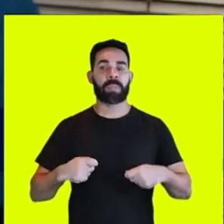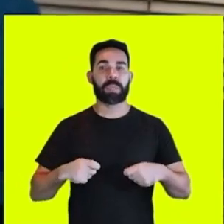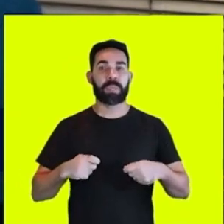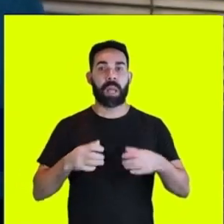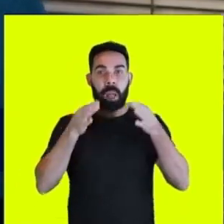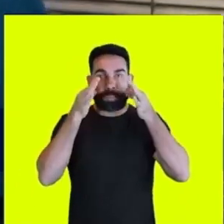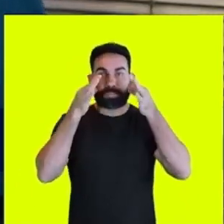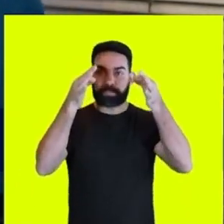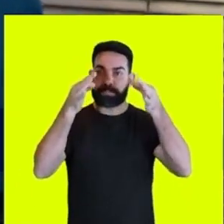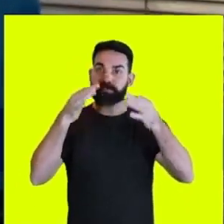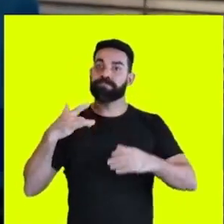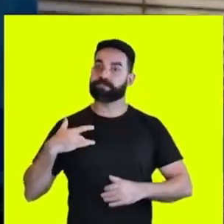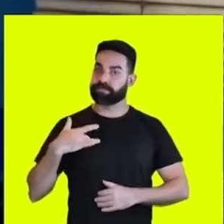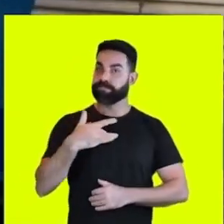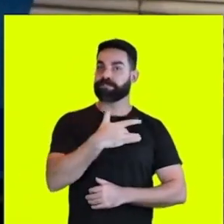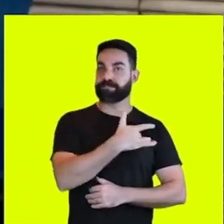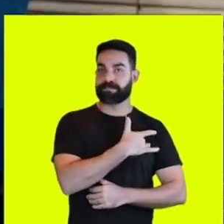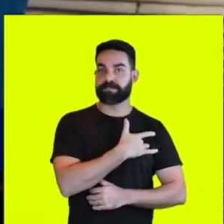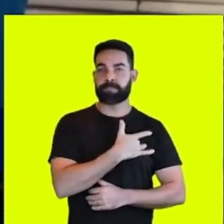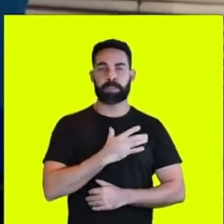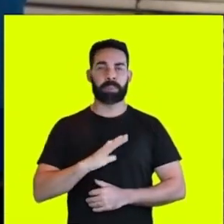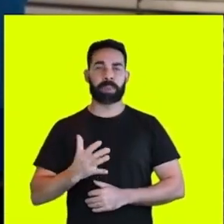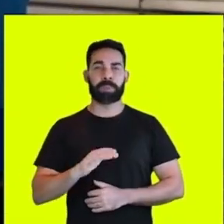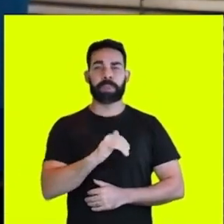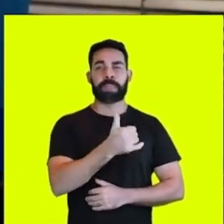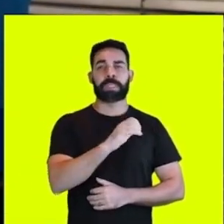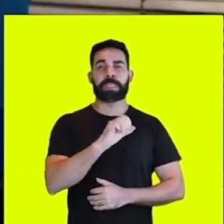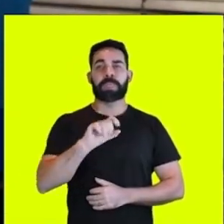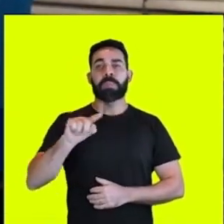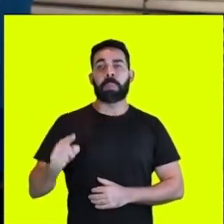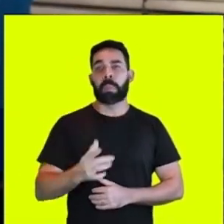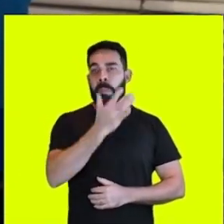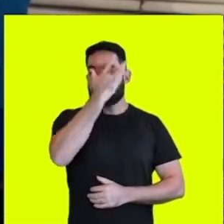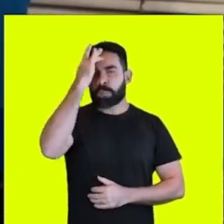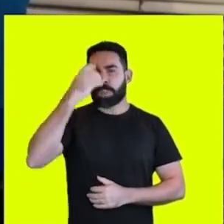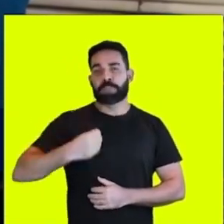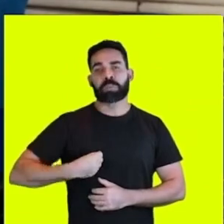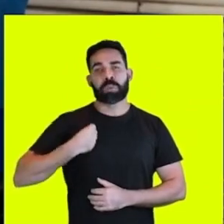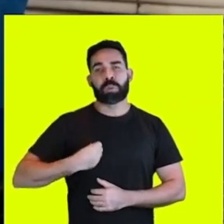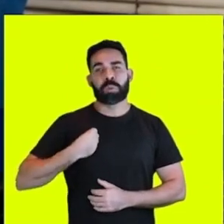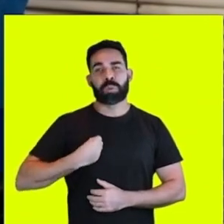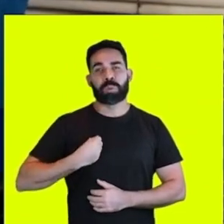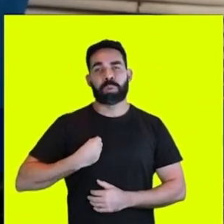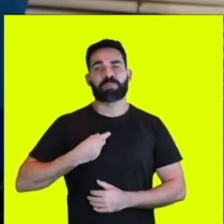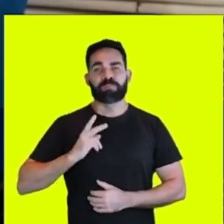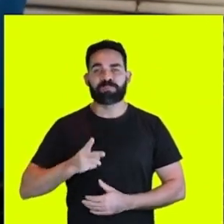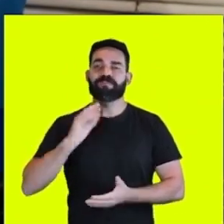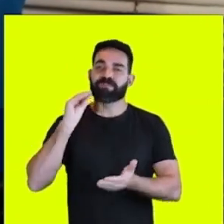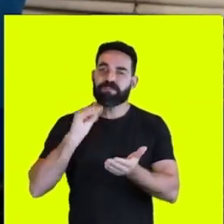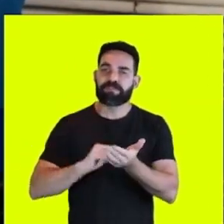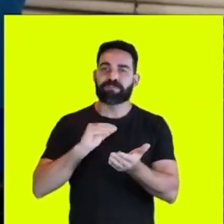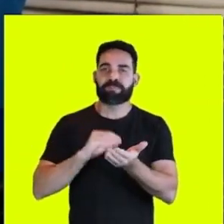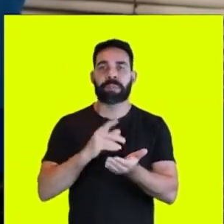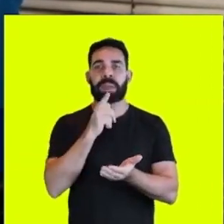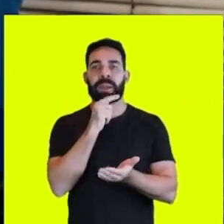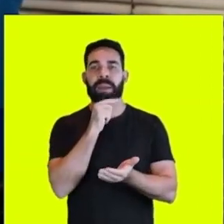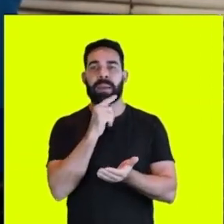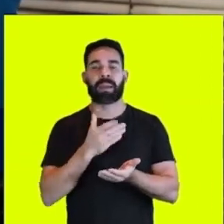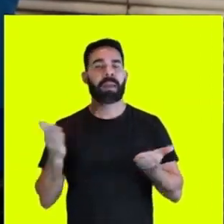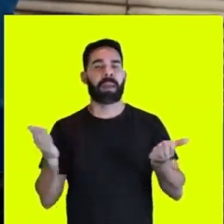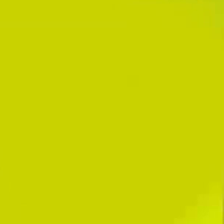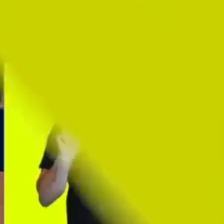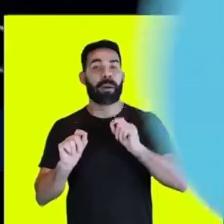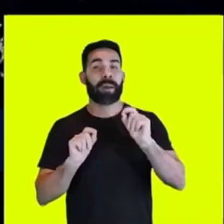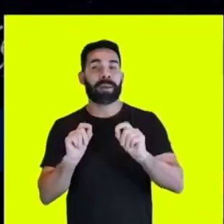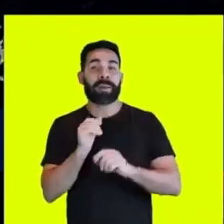que precisa de muita atenção à saúde. É a história de mais de 100 mil pessoas que convivem quase que diariamente com a falta